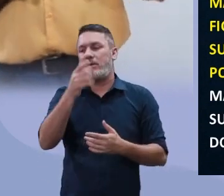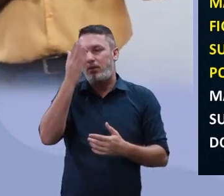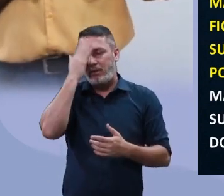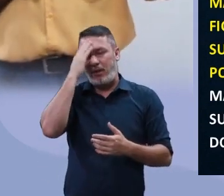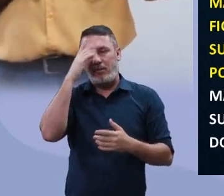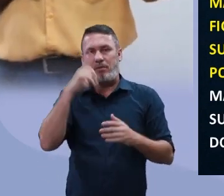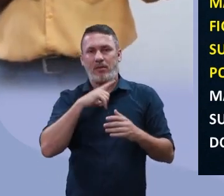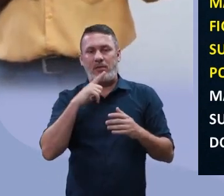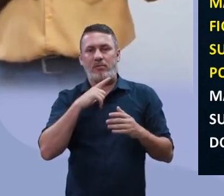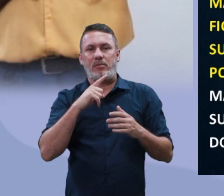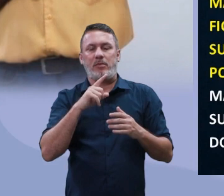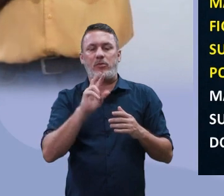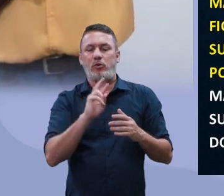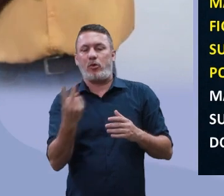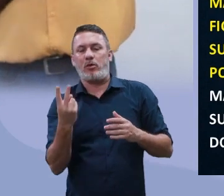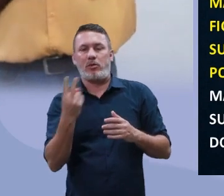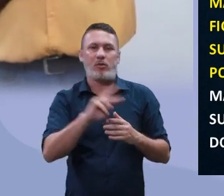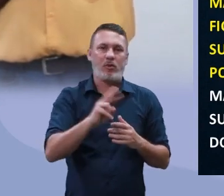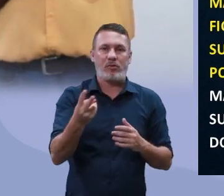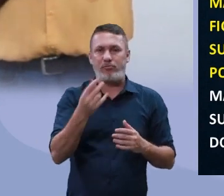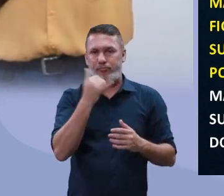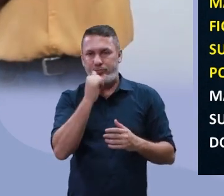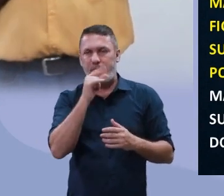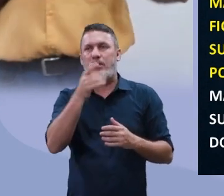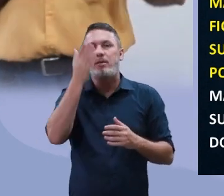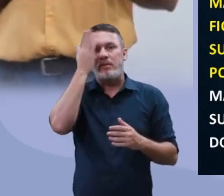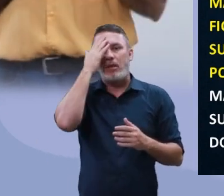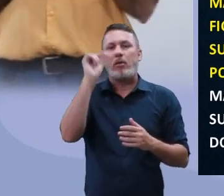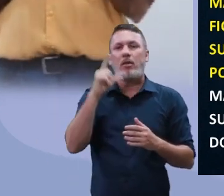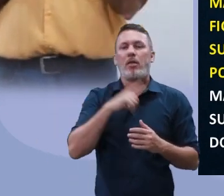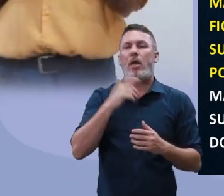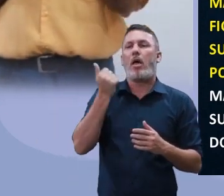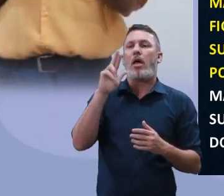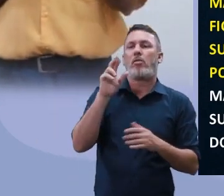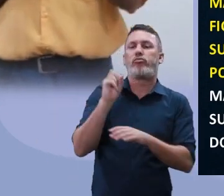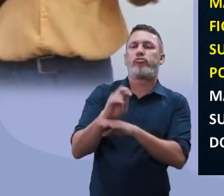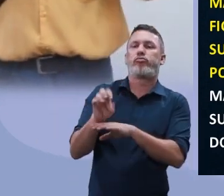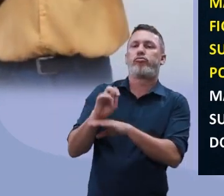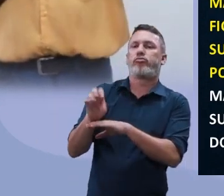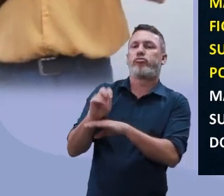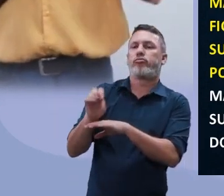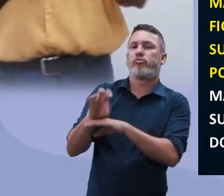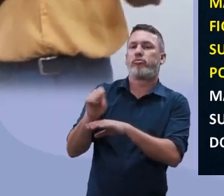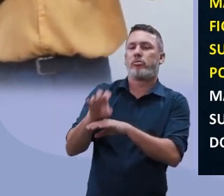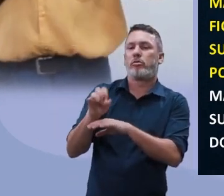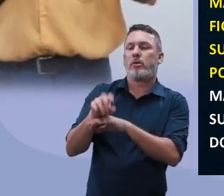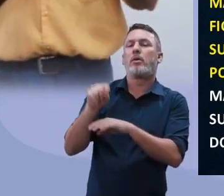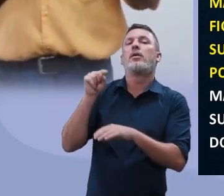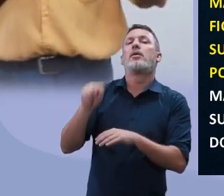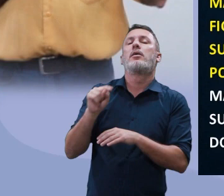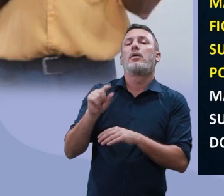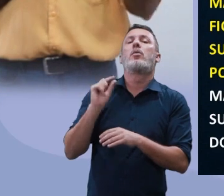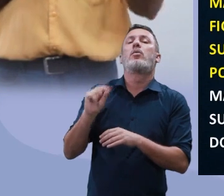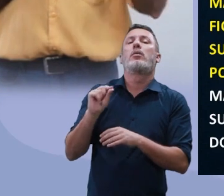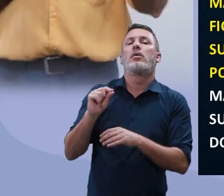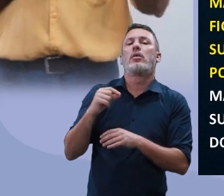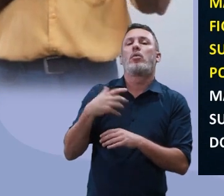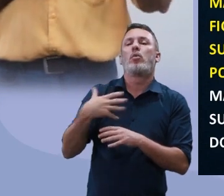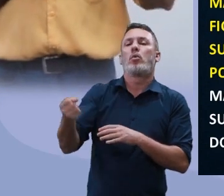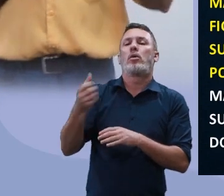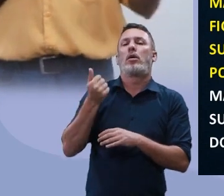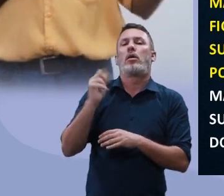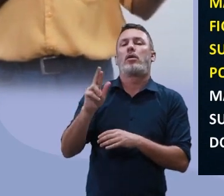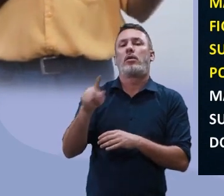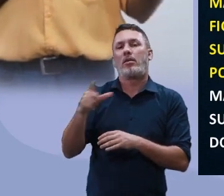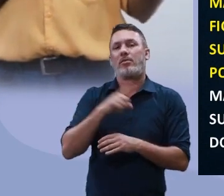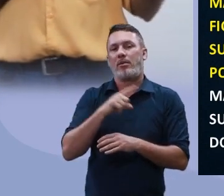nós temos o problema de uma inversão térmica, é quando a gente tem o lançamento de poluentes, e aí esses poluentes promovem o